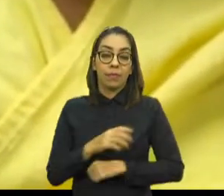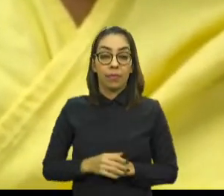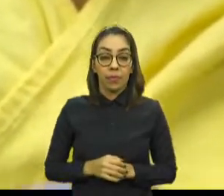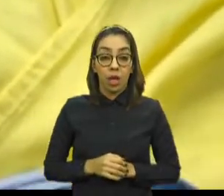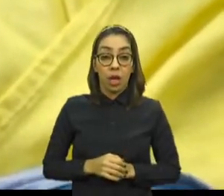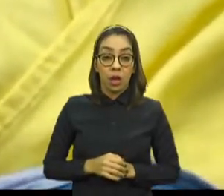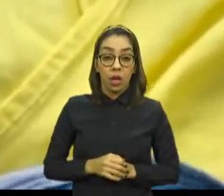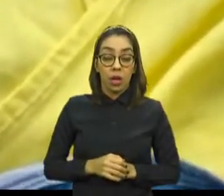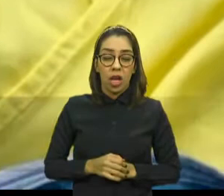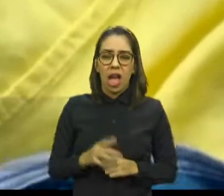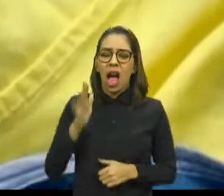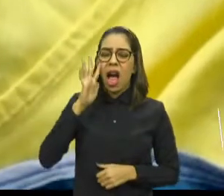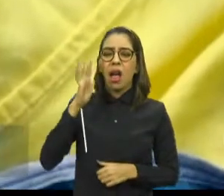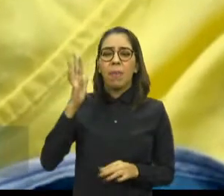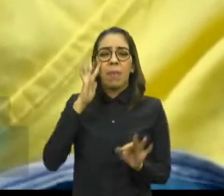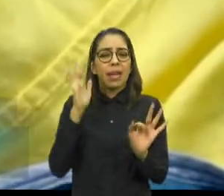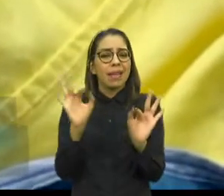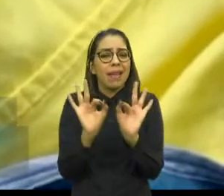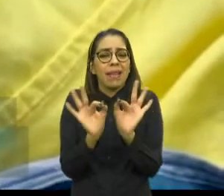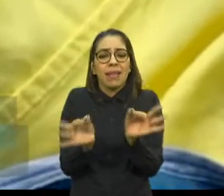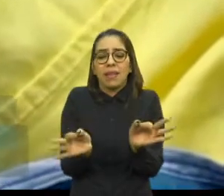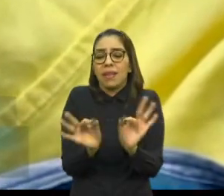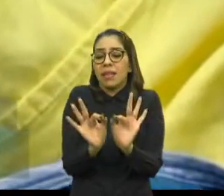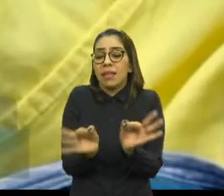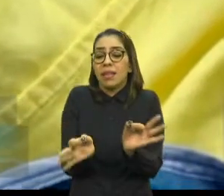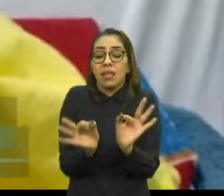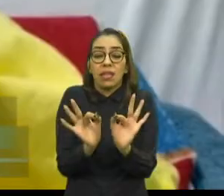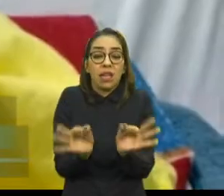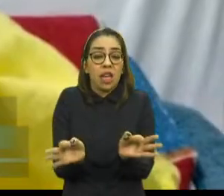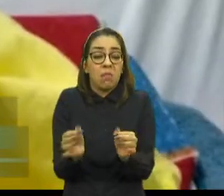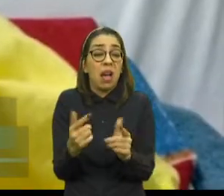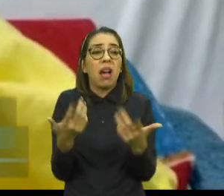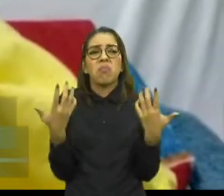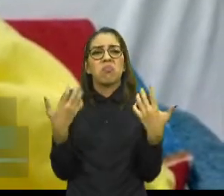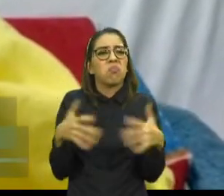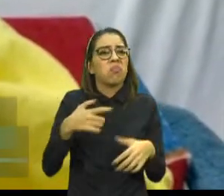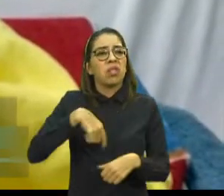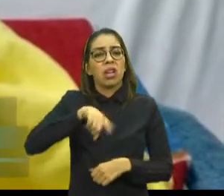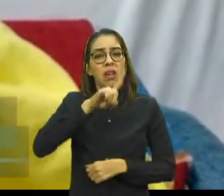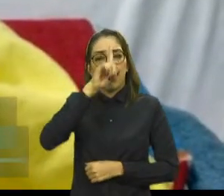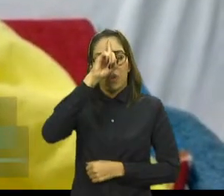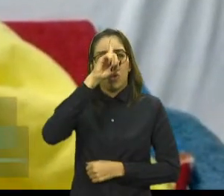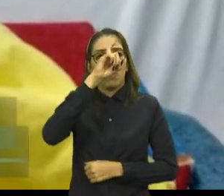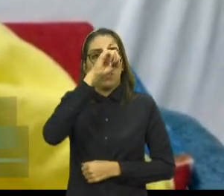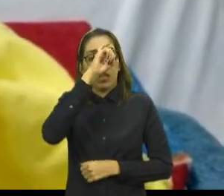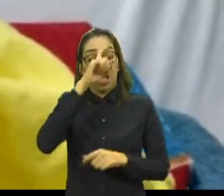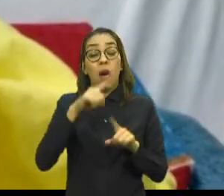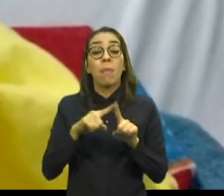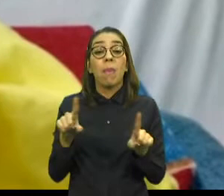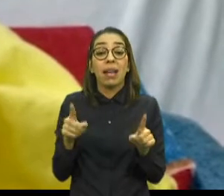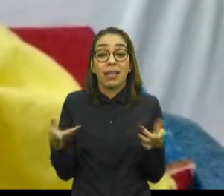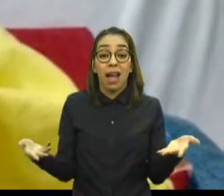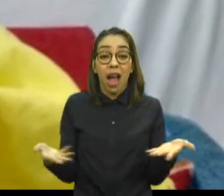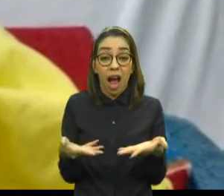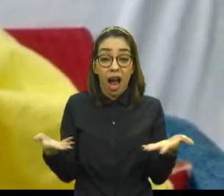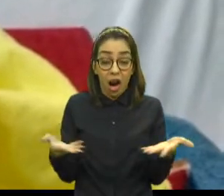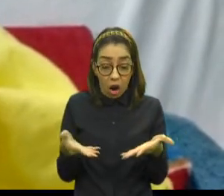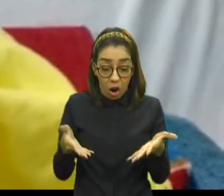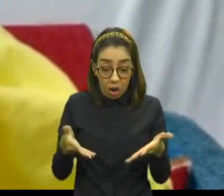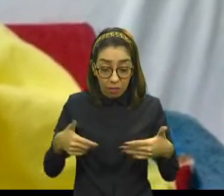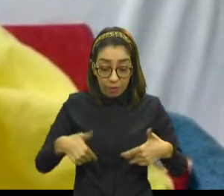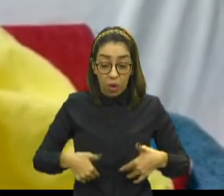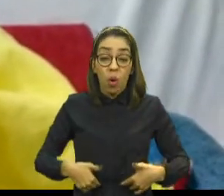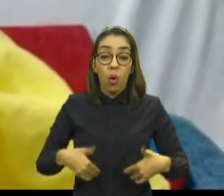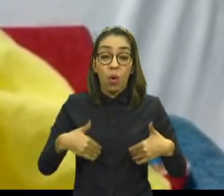coisa simples e nem posso estar, eu queria ir. Estou aqui com meus rins parados por causa da picada